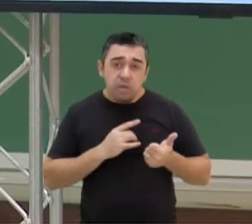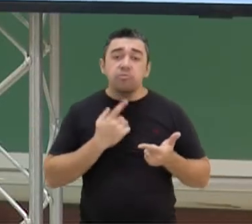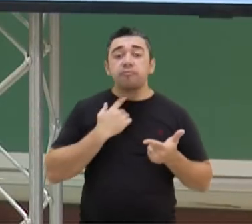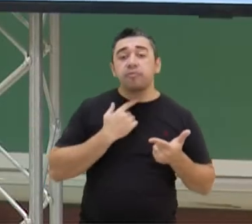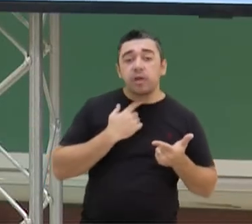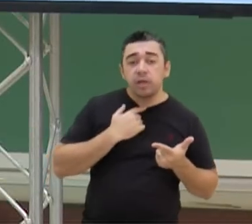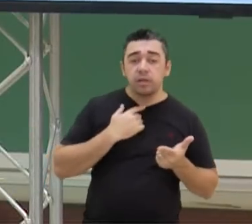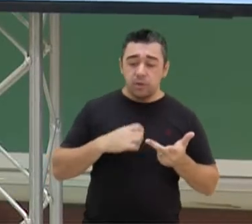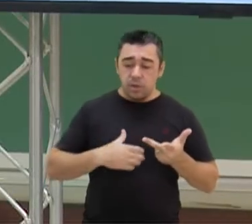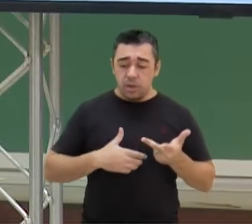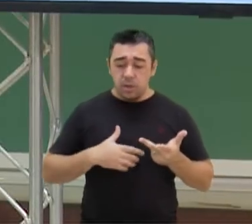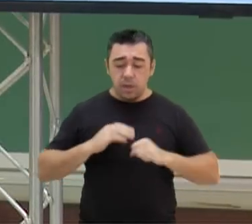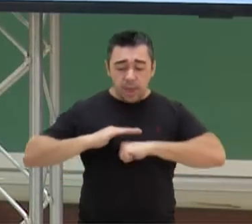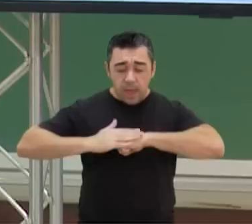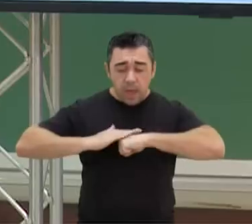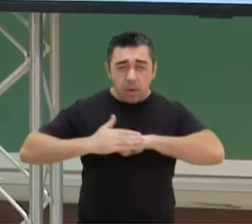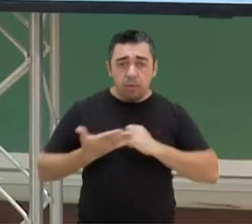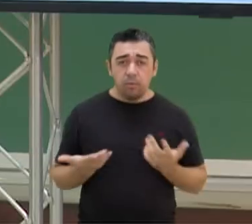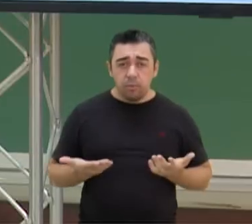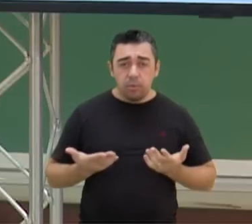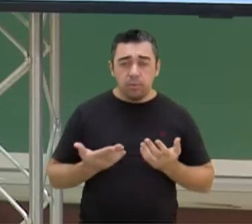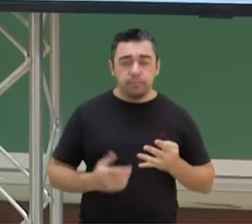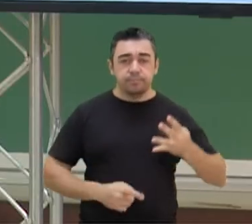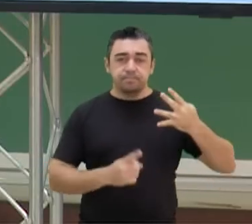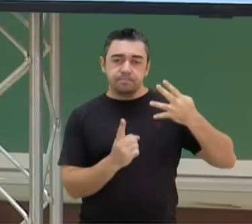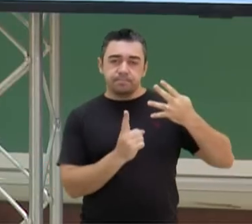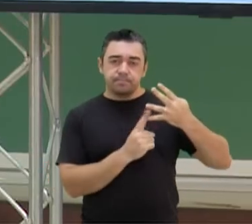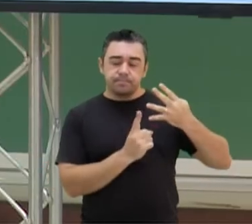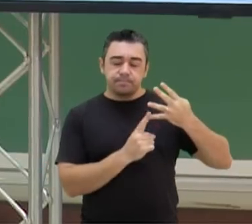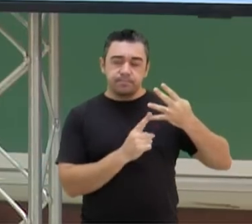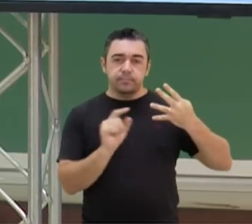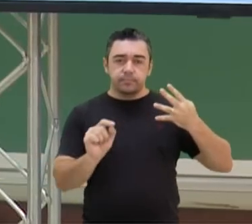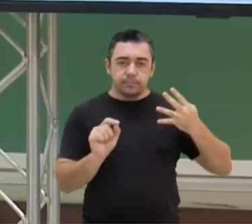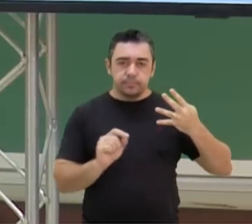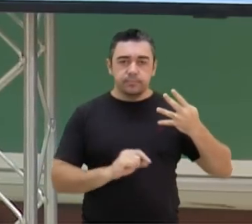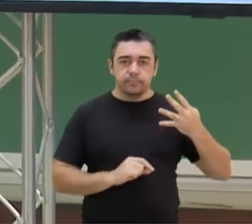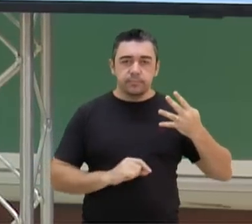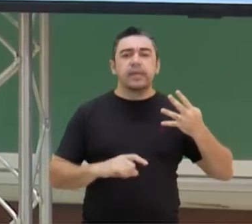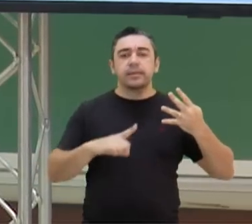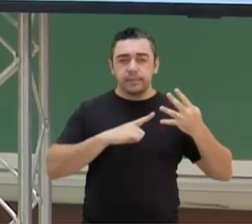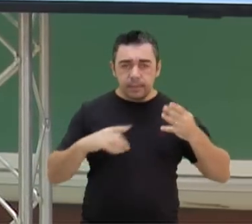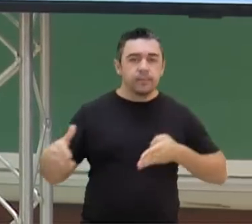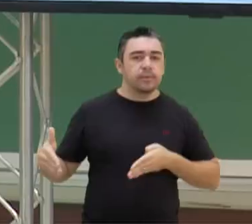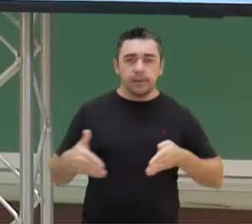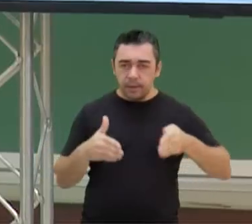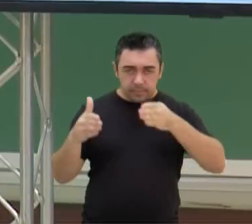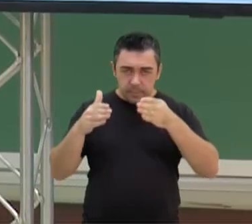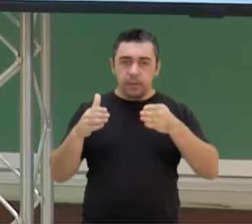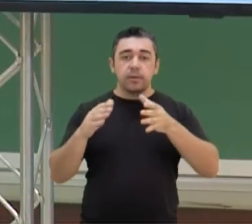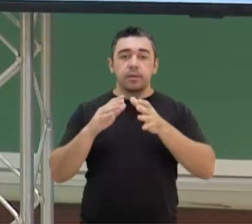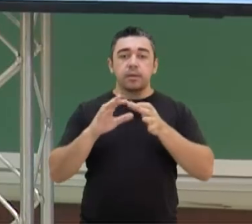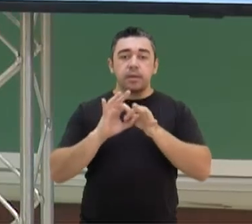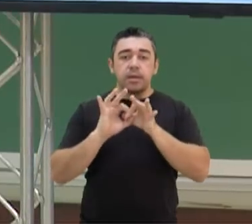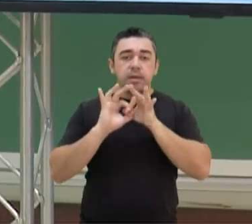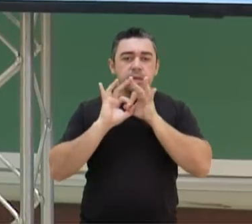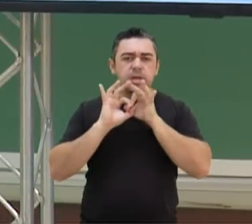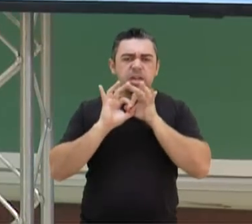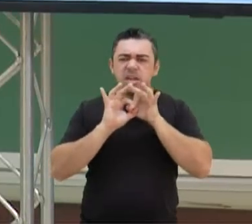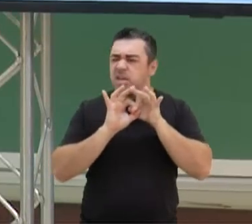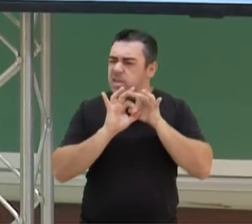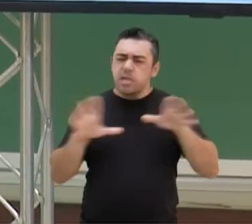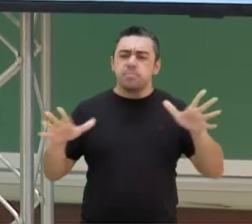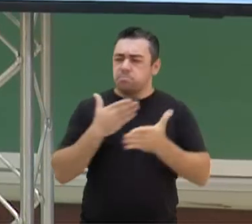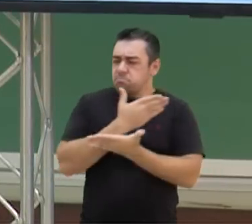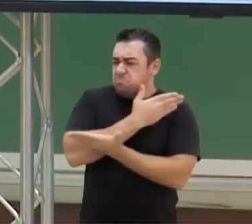egoísmo, do ego. E a 4ª nobre verdade, existe um caminho que leva à liberação desse